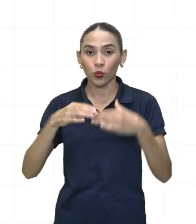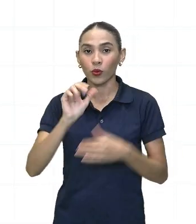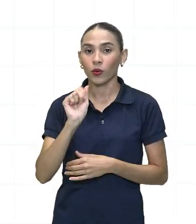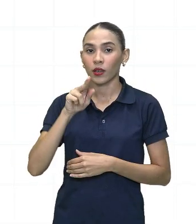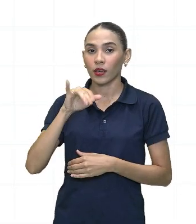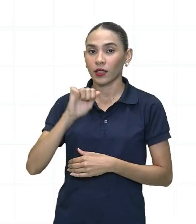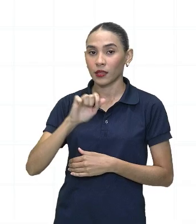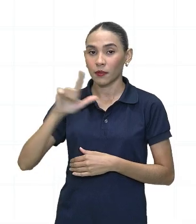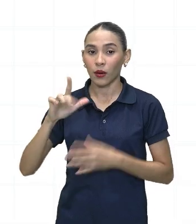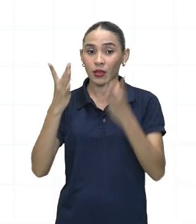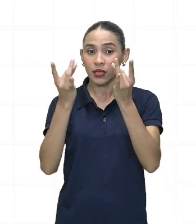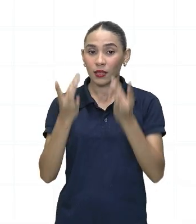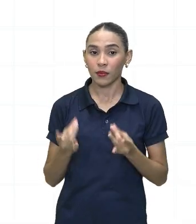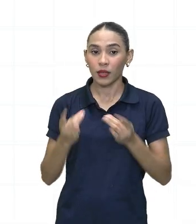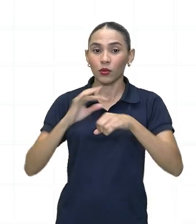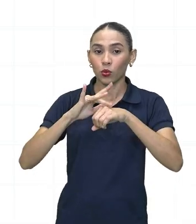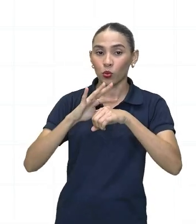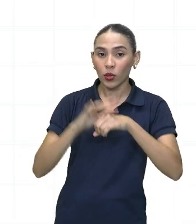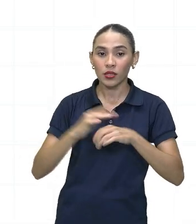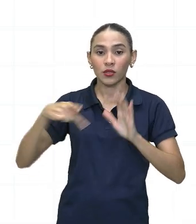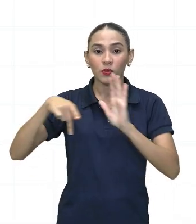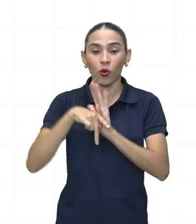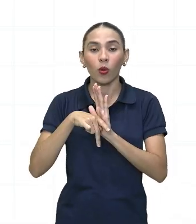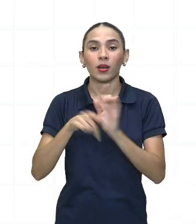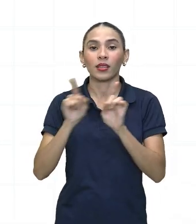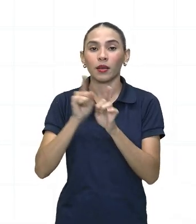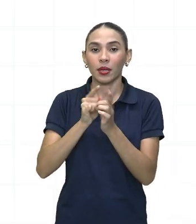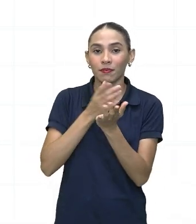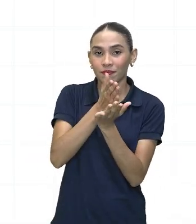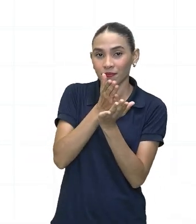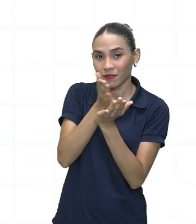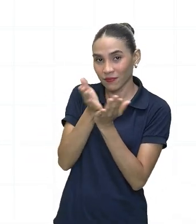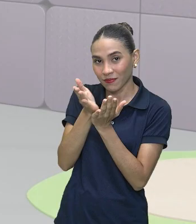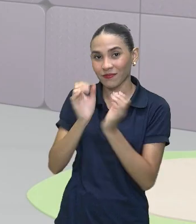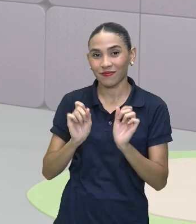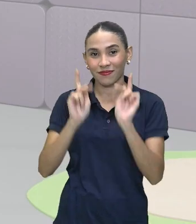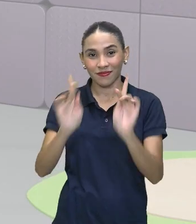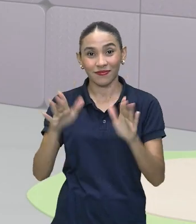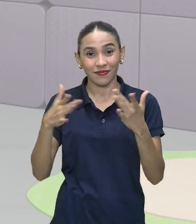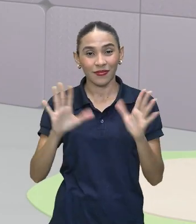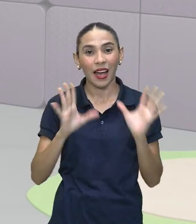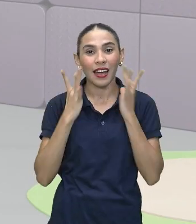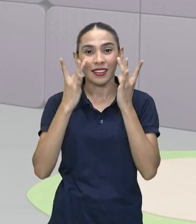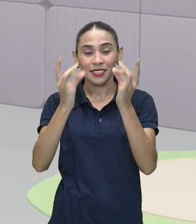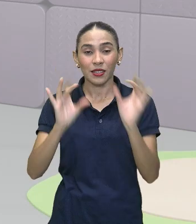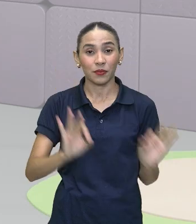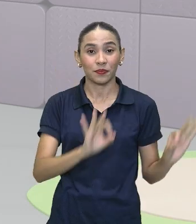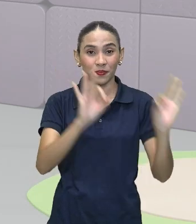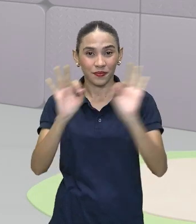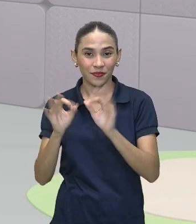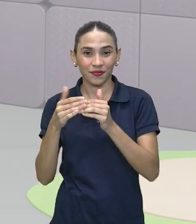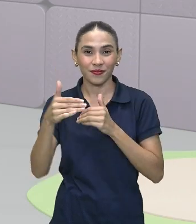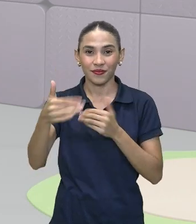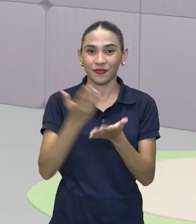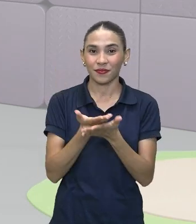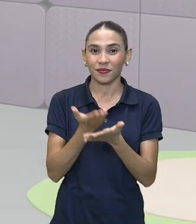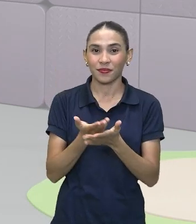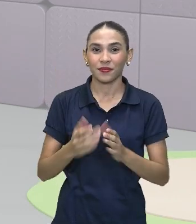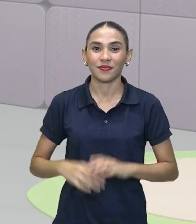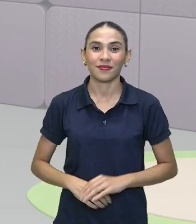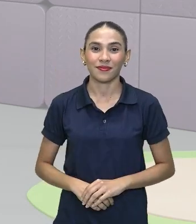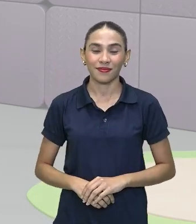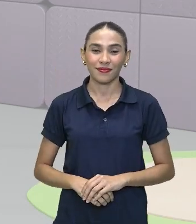no detalhamento, doenças tropicais e seus vetores. Então fiquem ligados, prestem bastante atenção, a nossa aula começa